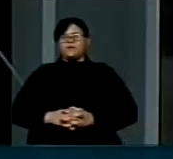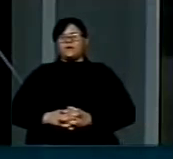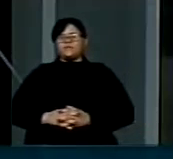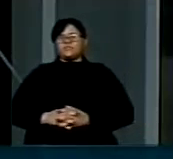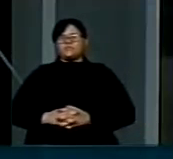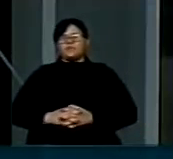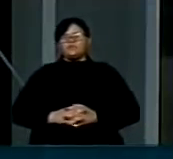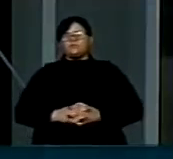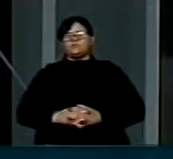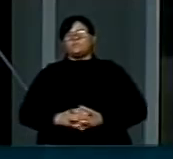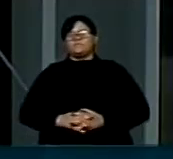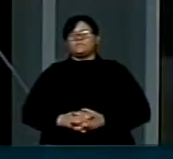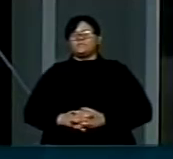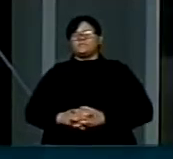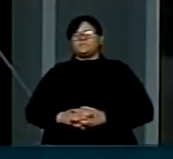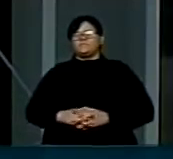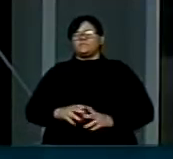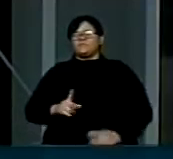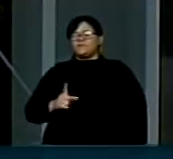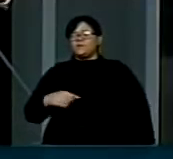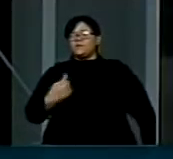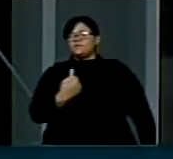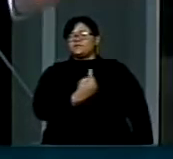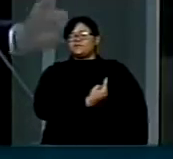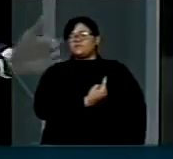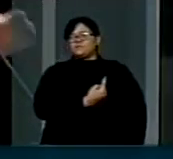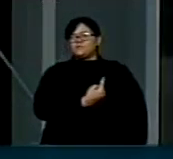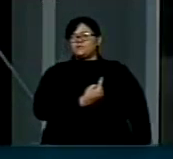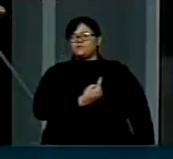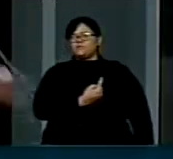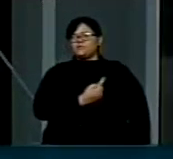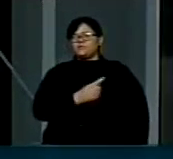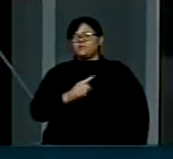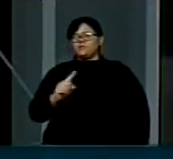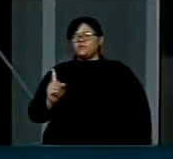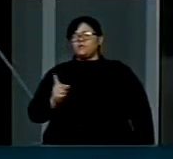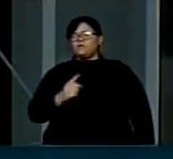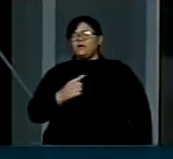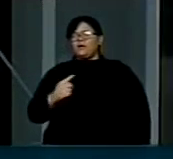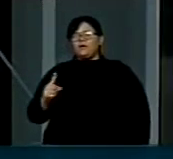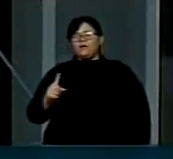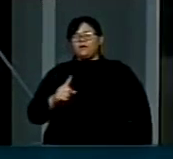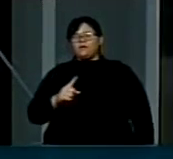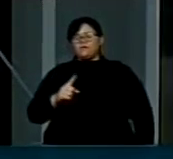E enquanto nós não nos debruçarmos verdadeiramente sobre esse tema,